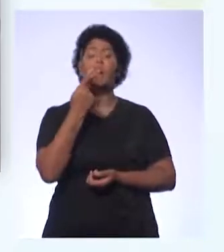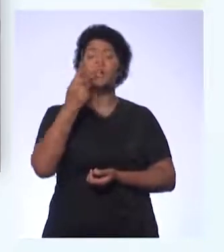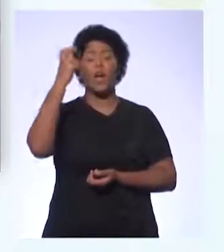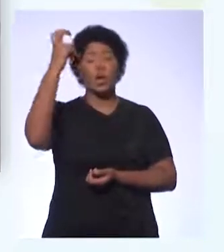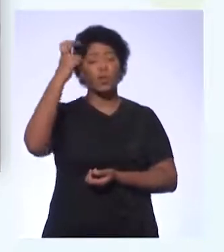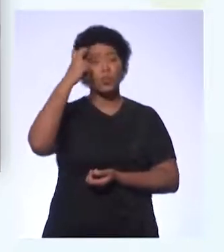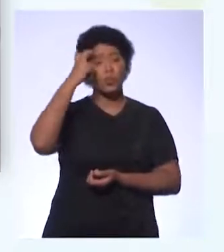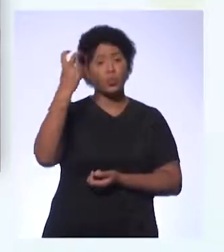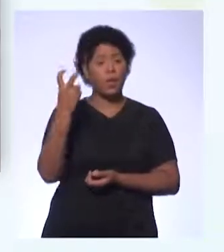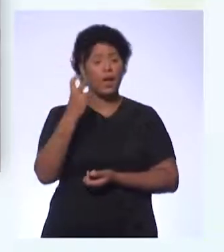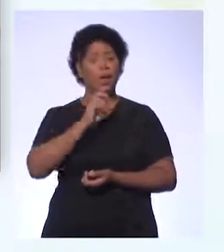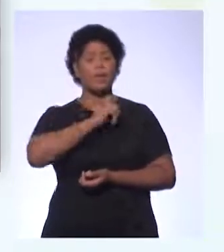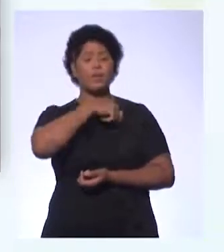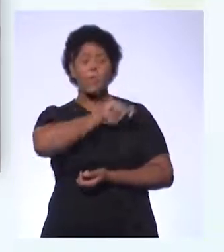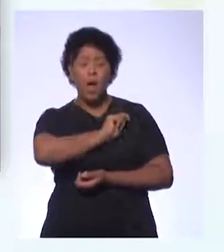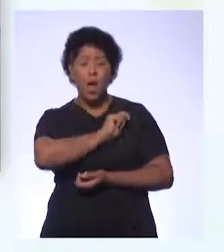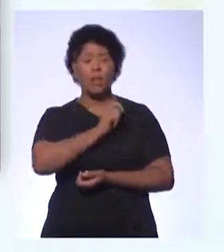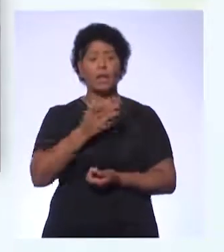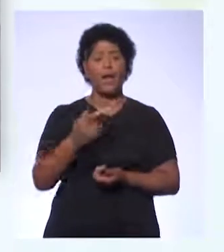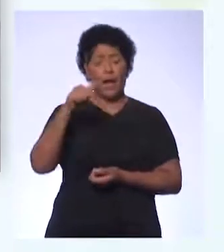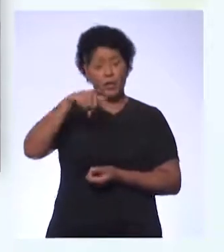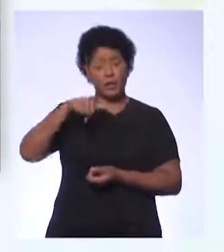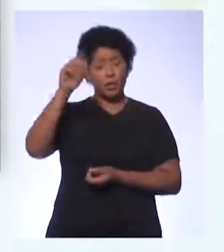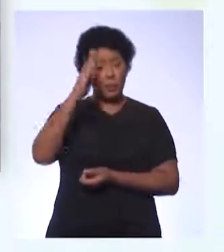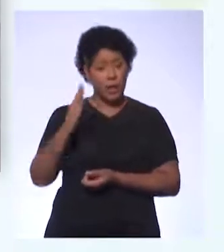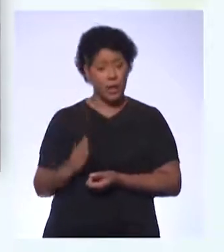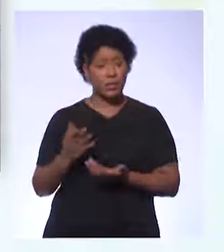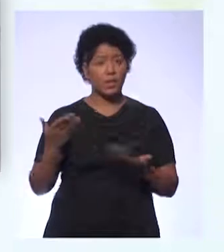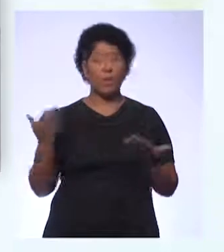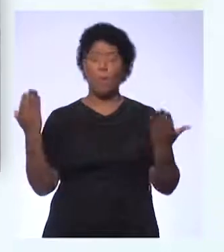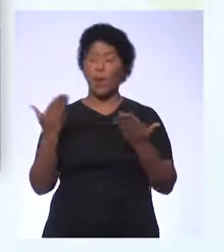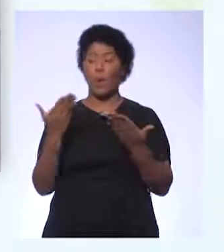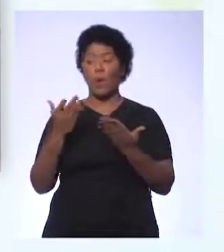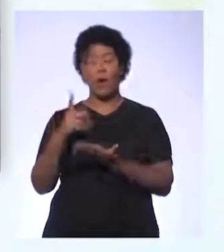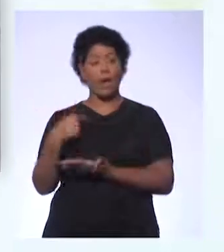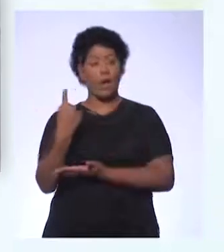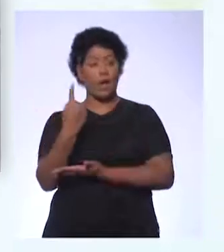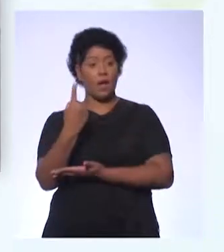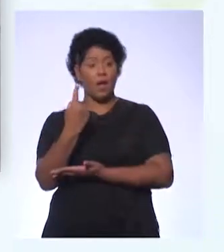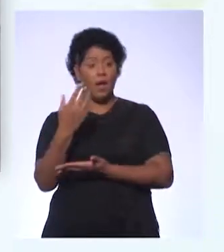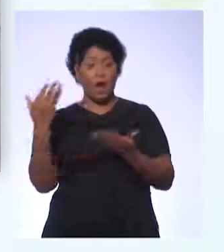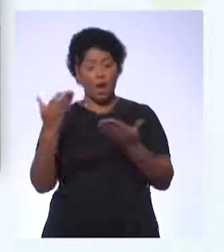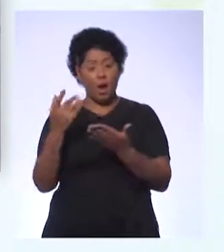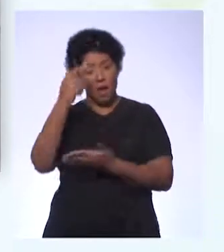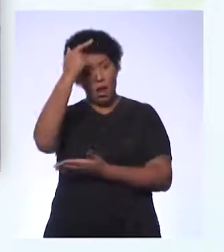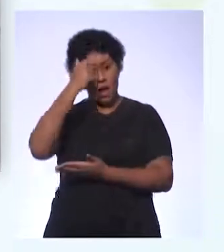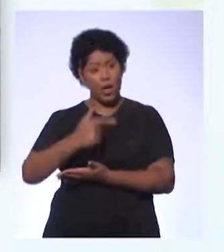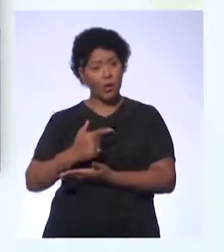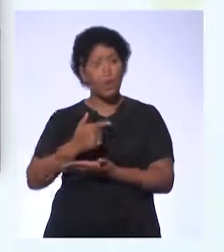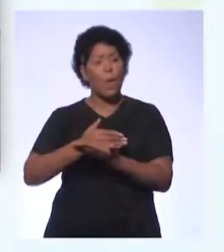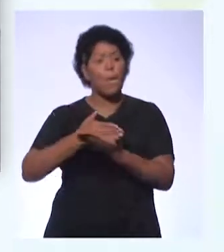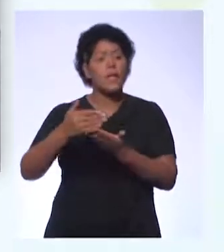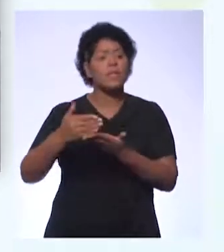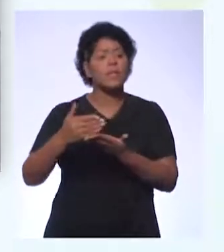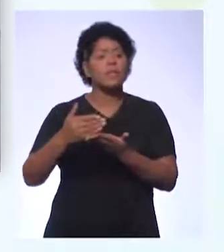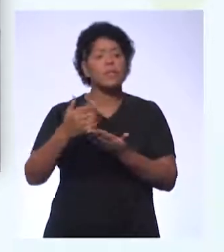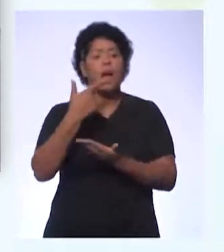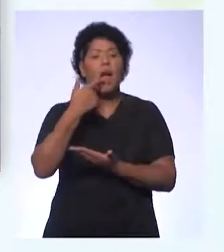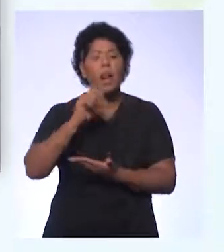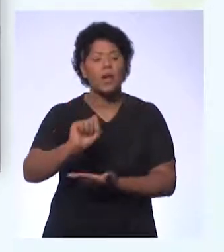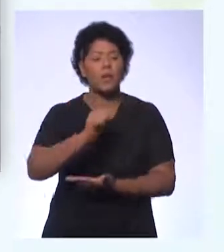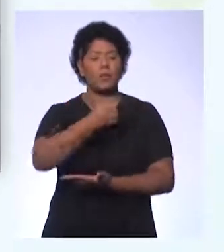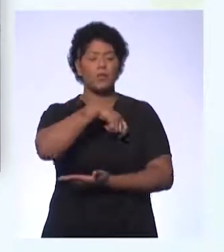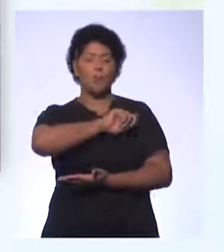Brasil, tanto que agora eu estou começando a fazer o espanhol exatamente para conhecer,